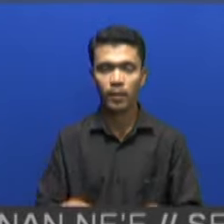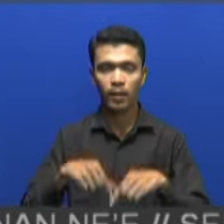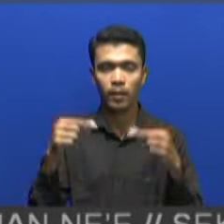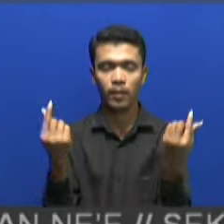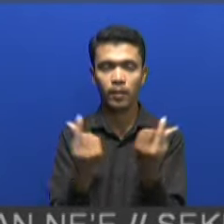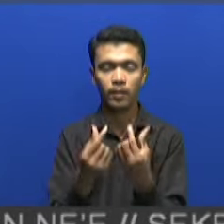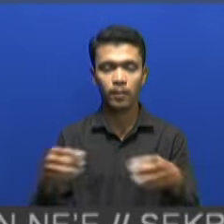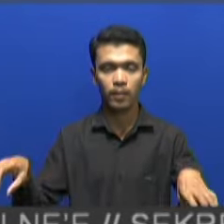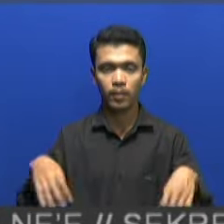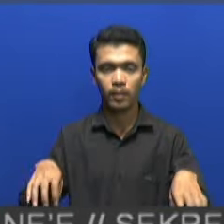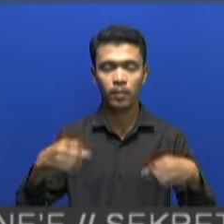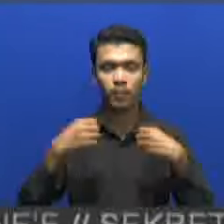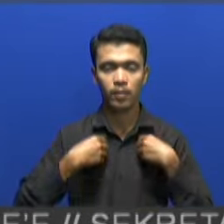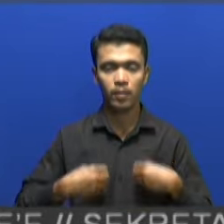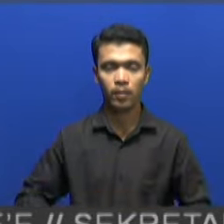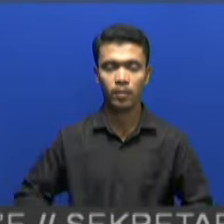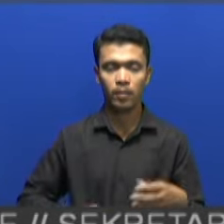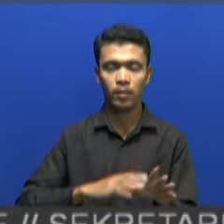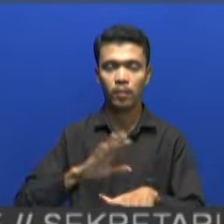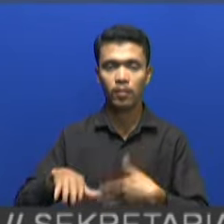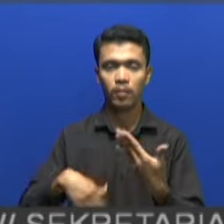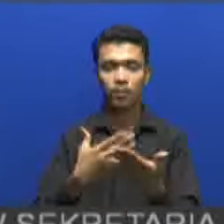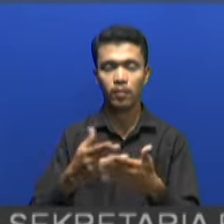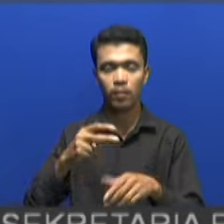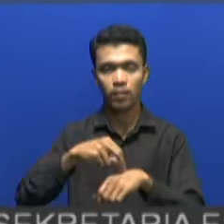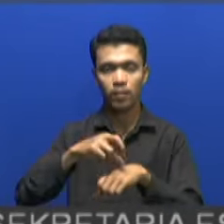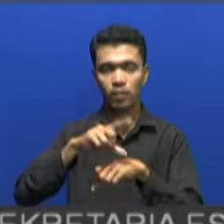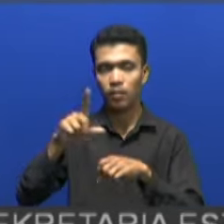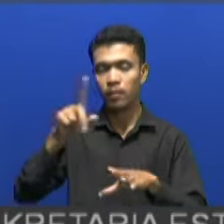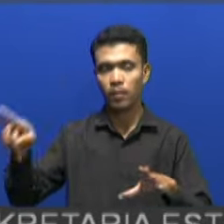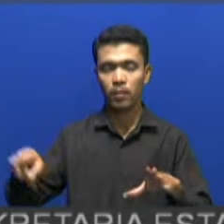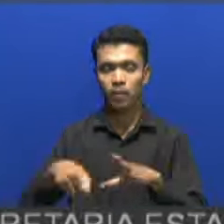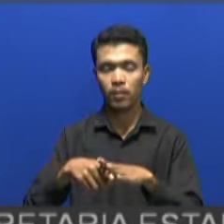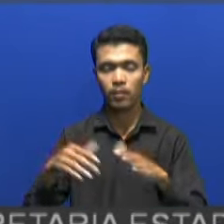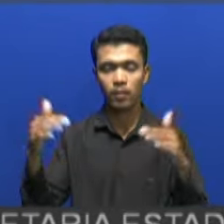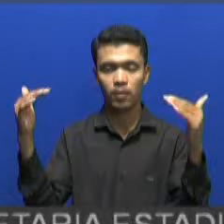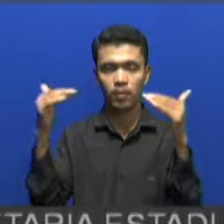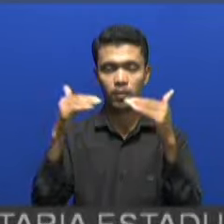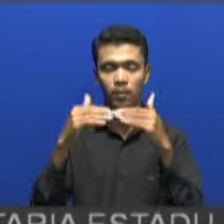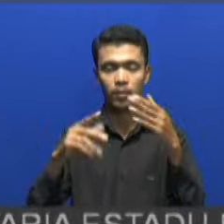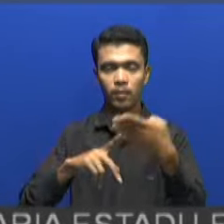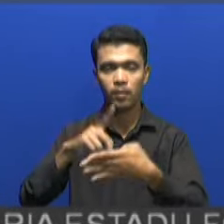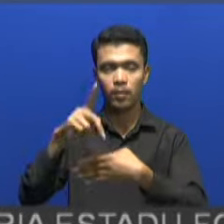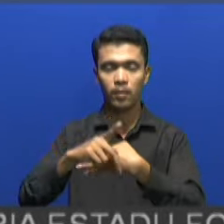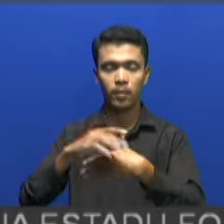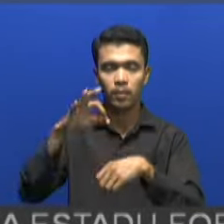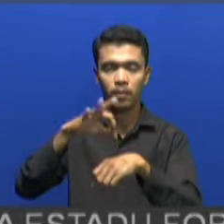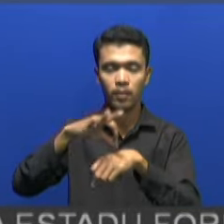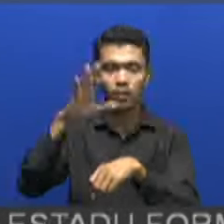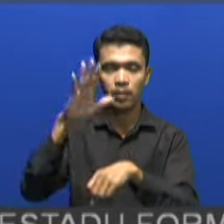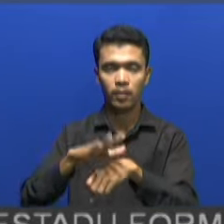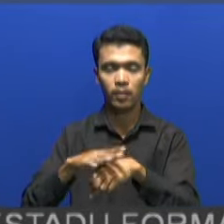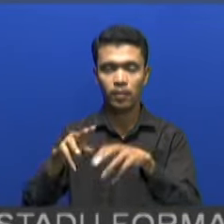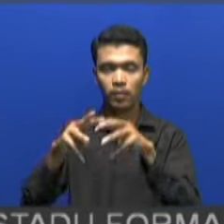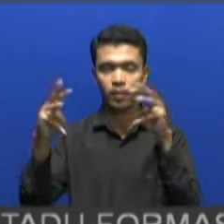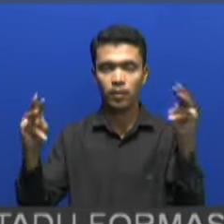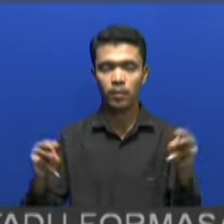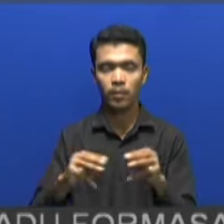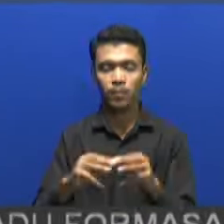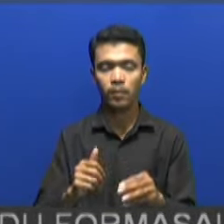Ekipa Servisu Saudi iha teritorio nasional partisipa iha valesang anual programa malaria nivel nasional iha munisipio